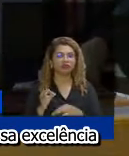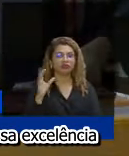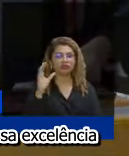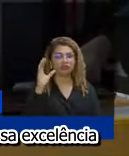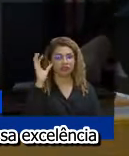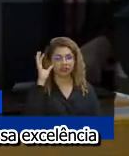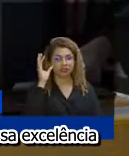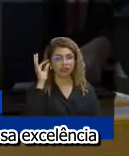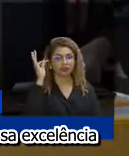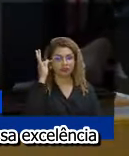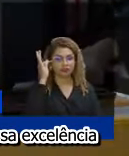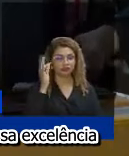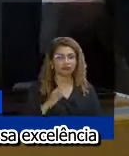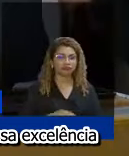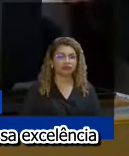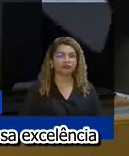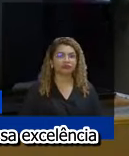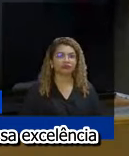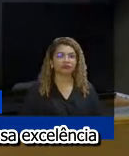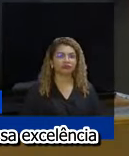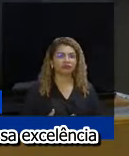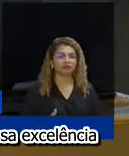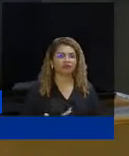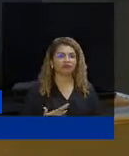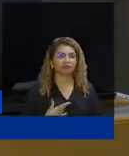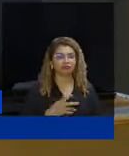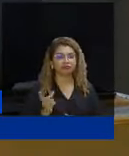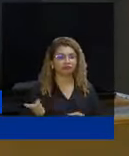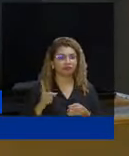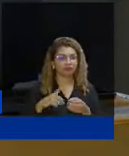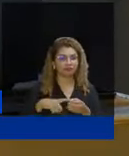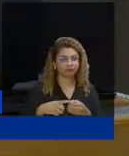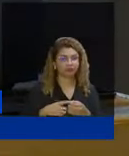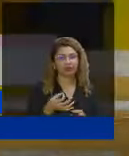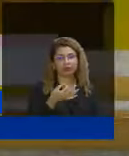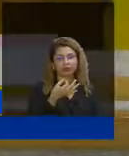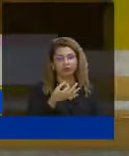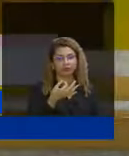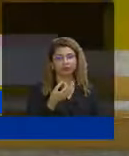eminente presidente. Eu retorno a palavra a Vossa Excelência para o seu relato.